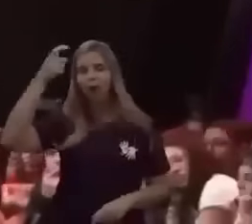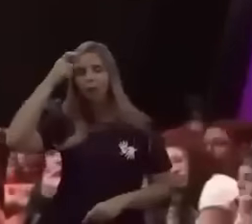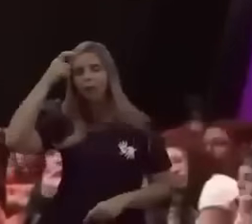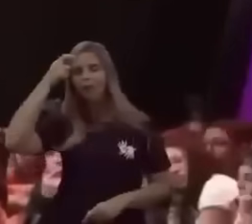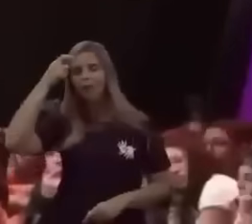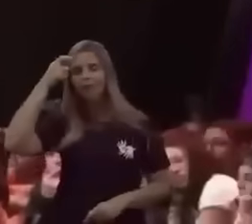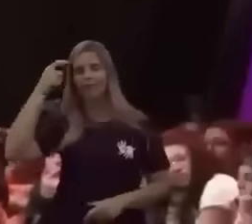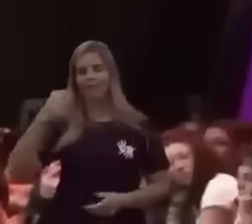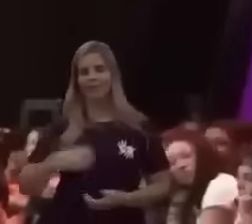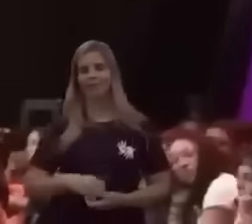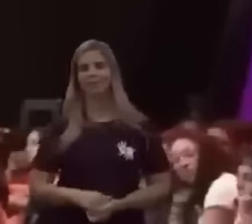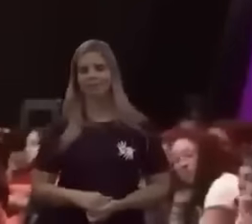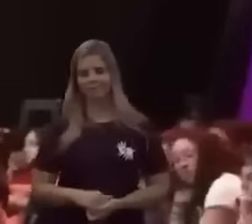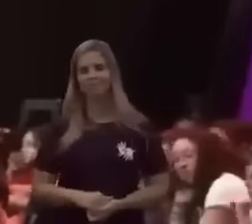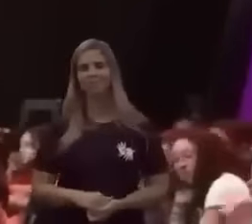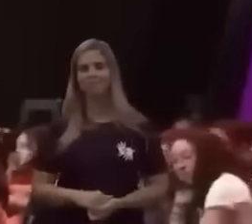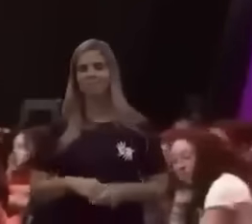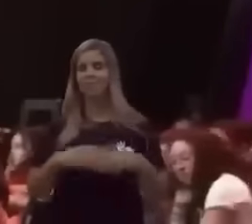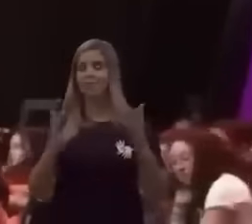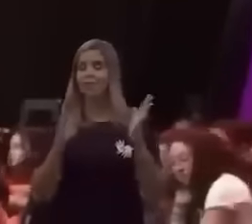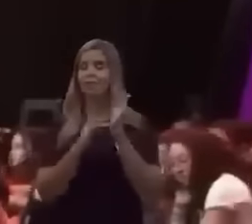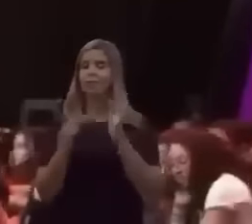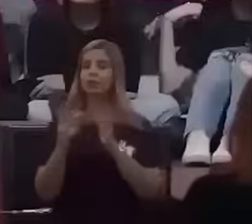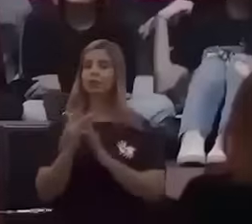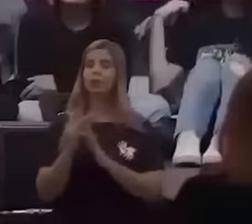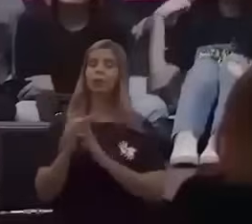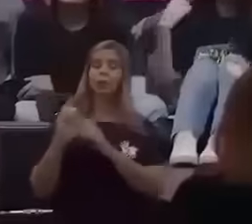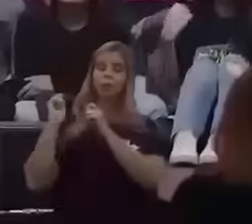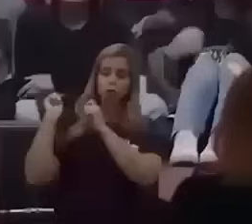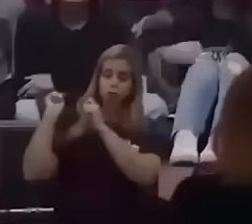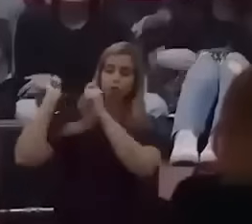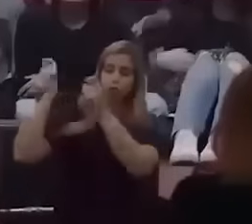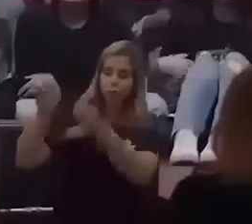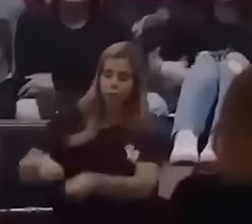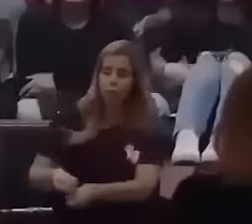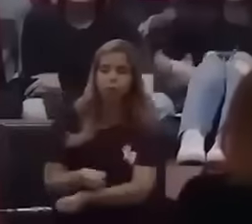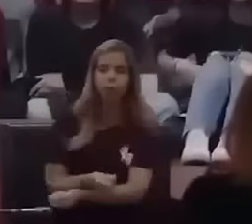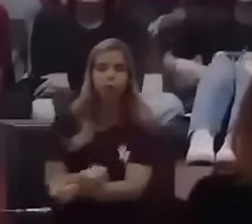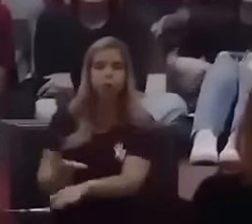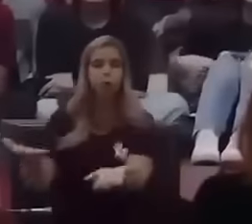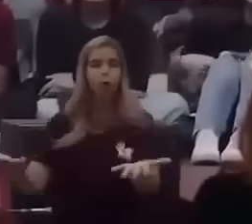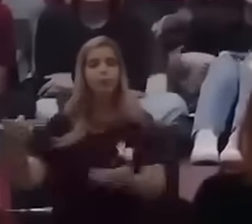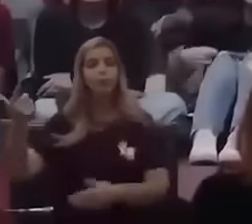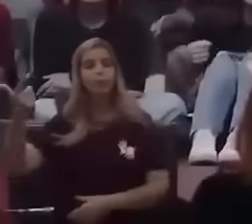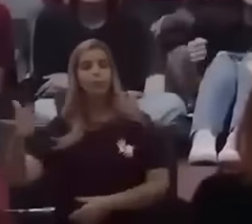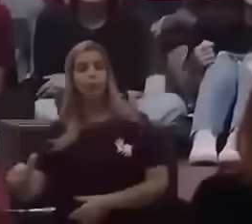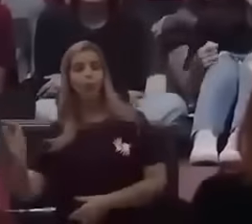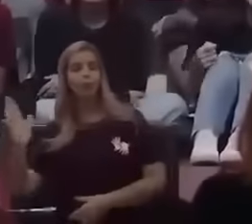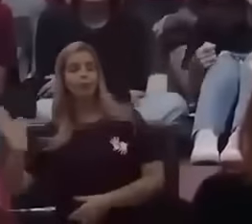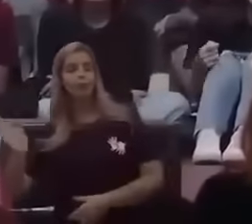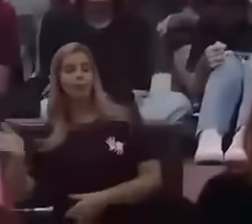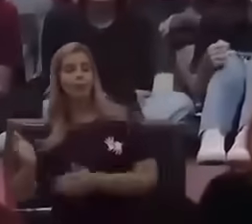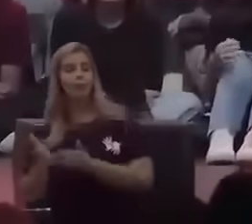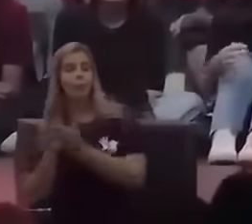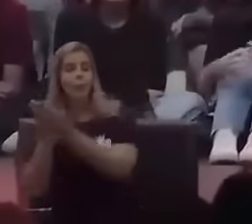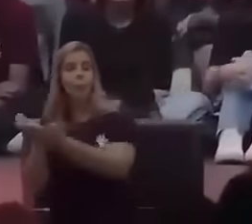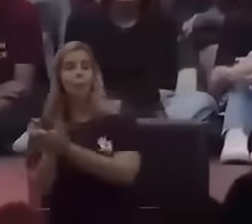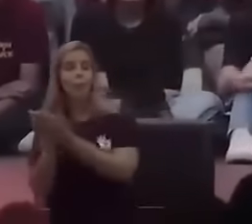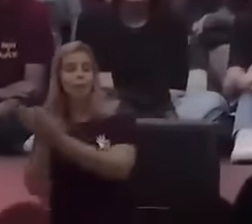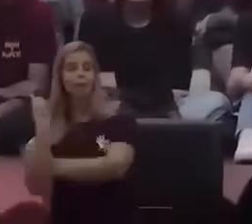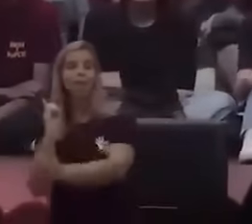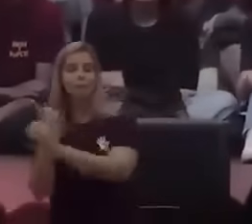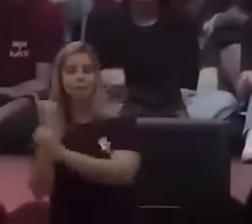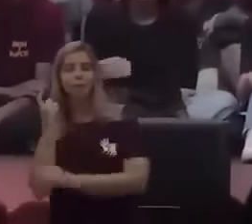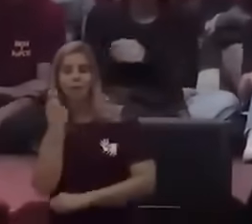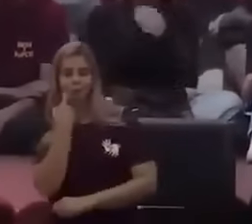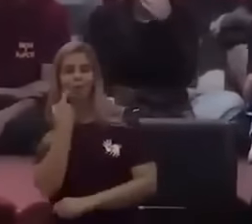deles. Então Jesus diz assim: lançai a rede à direita do barco e